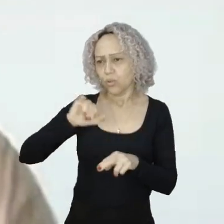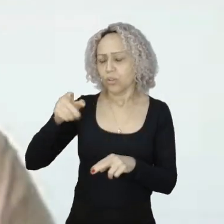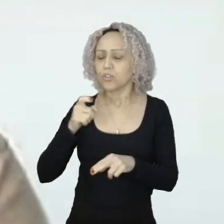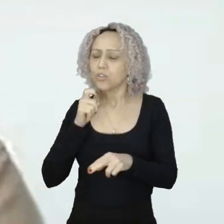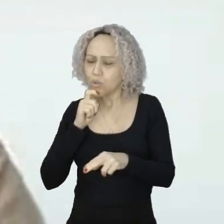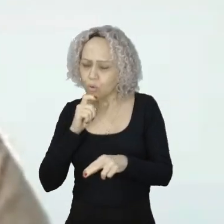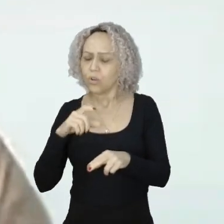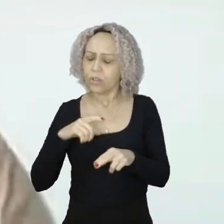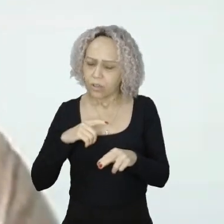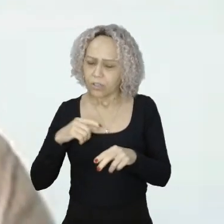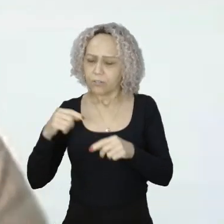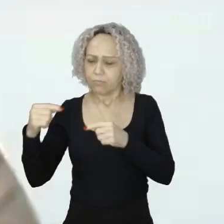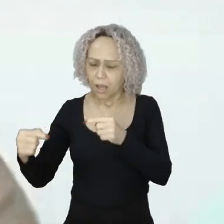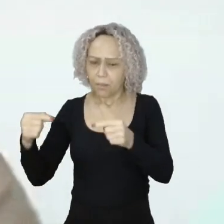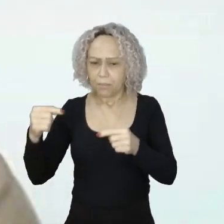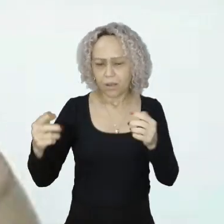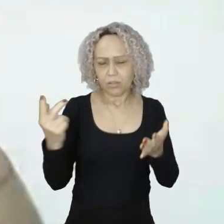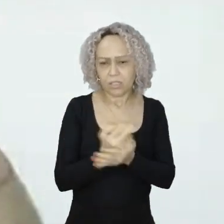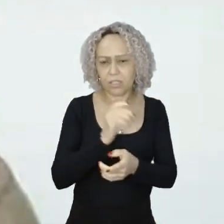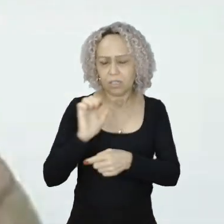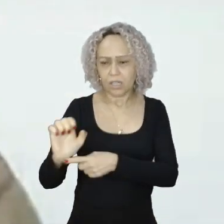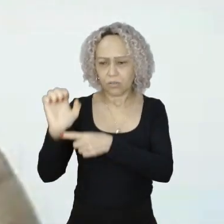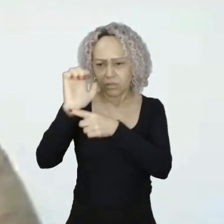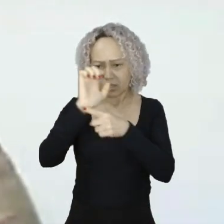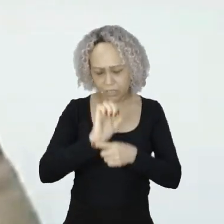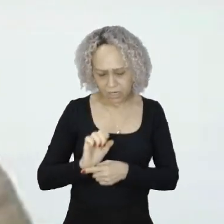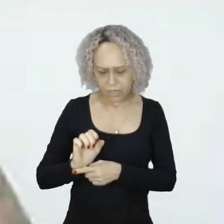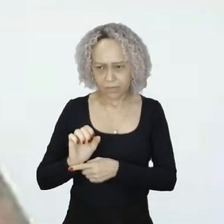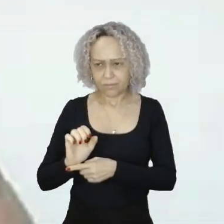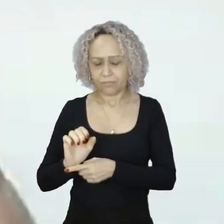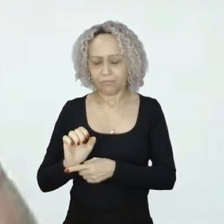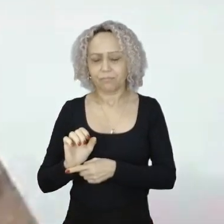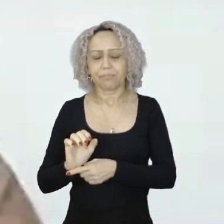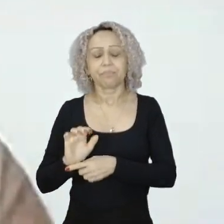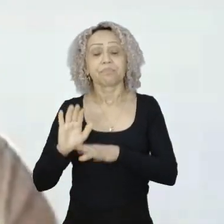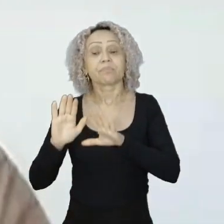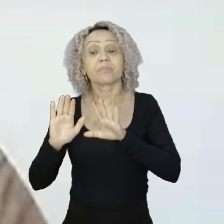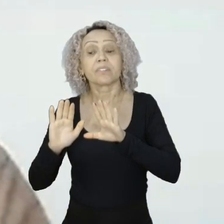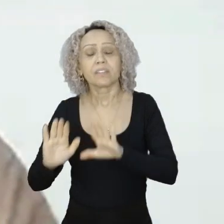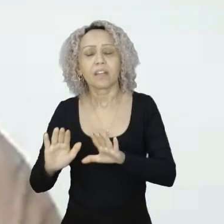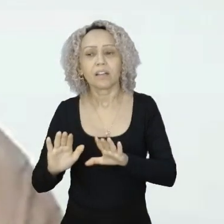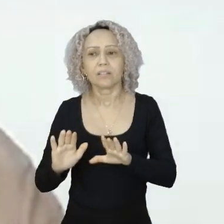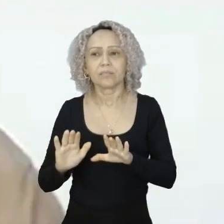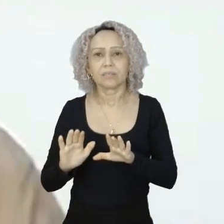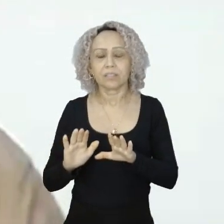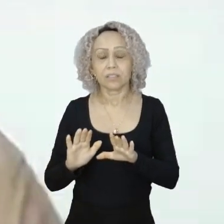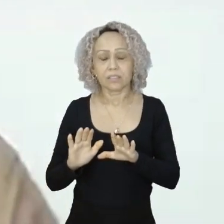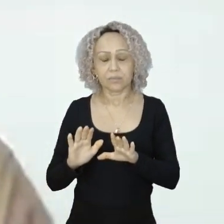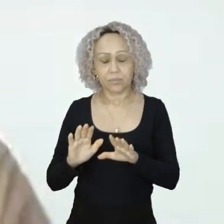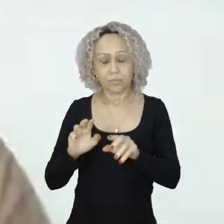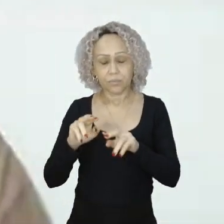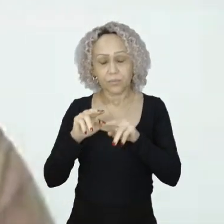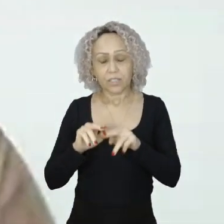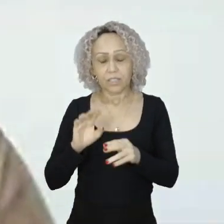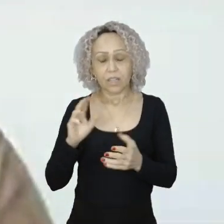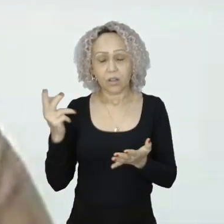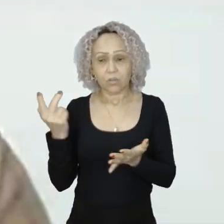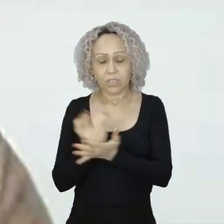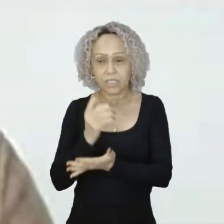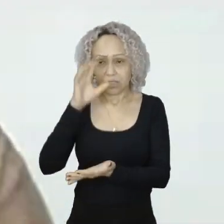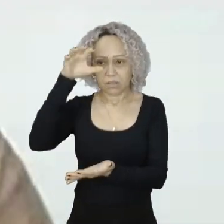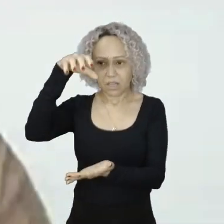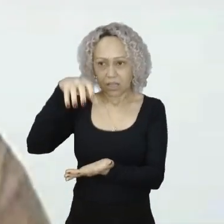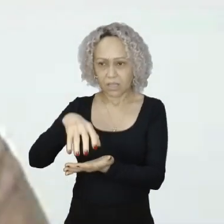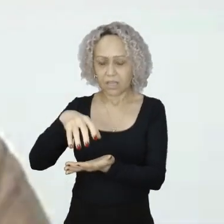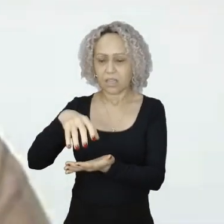da Central de Movimentos Populares, aqui em Salvador. Digo aqui porque eu ainda estou em Salvador, só hoje à tarde retorno para São Paulo. Então,